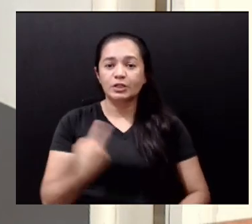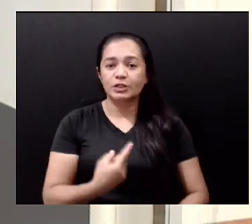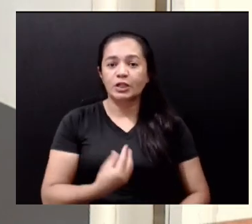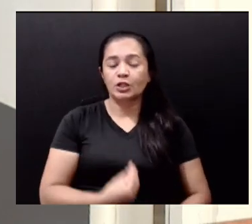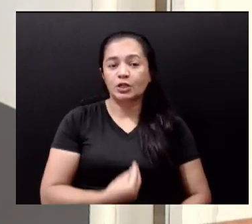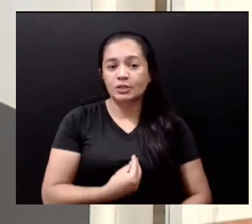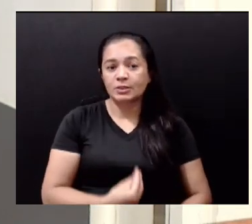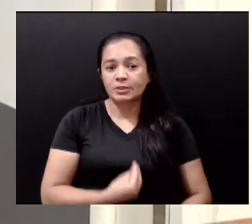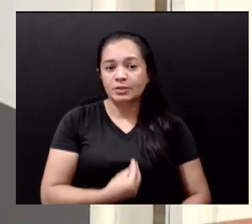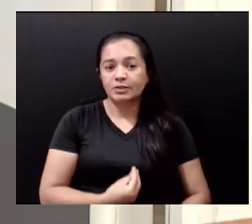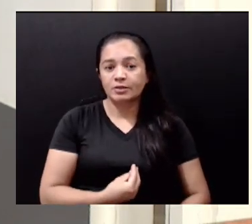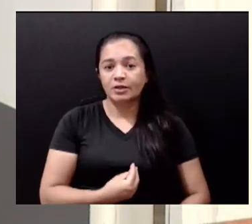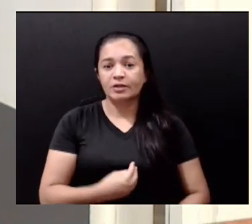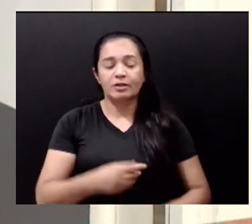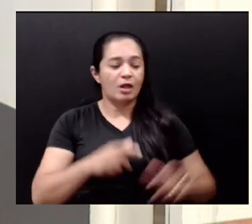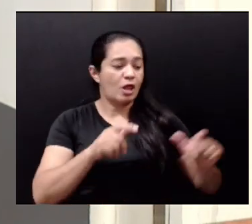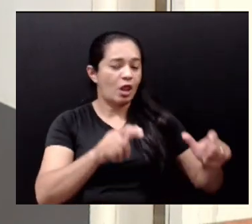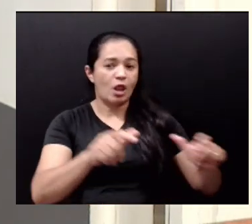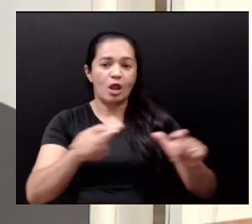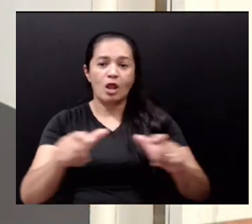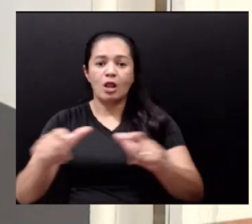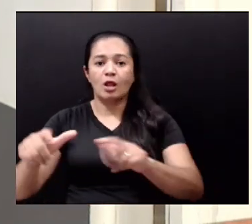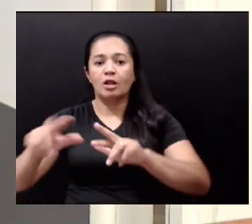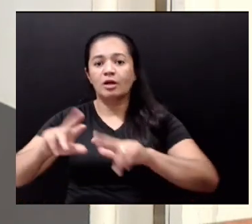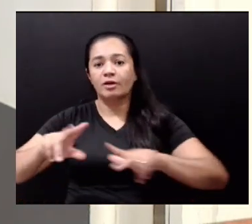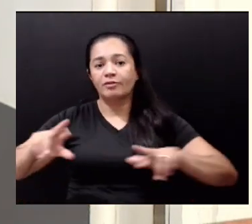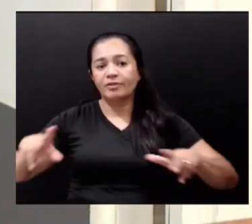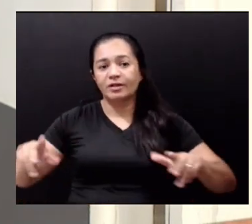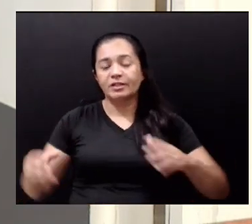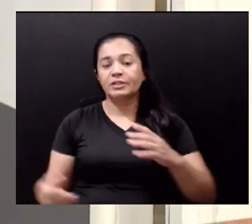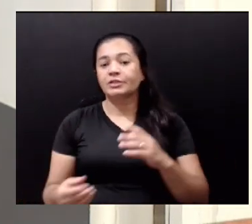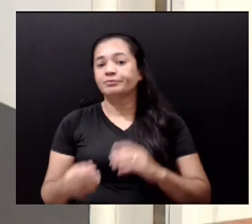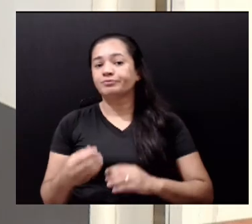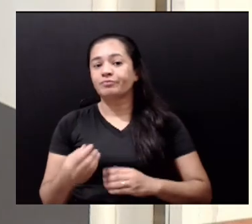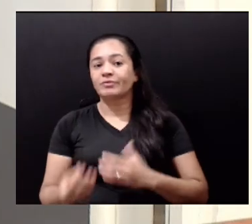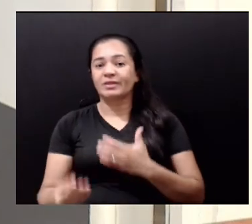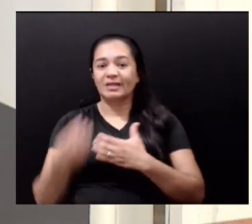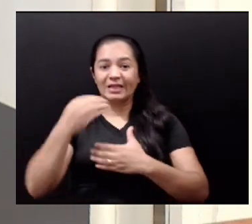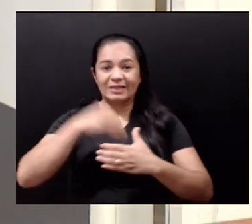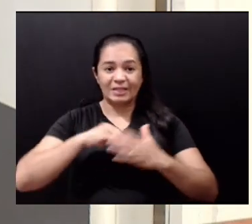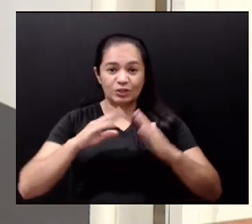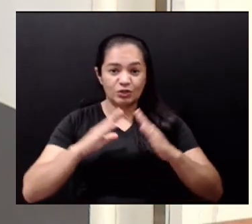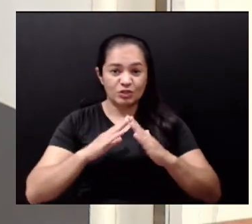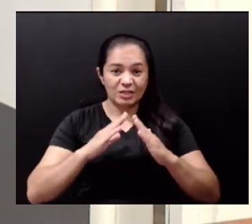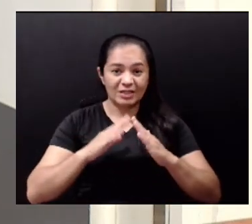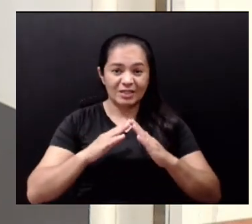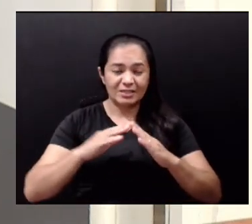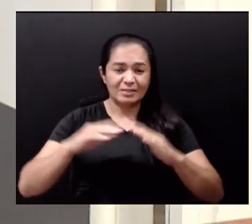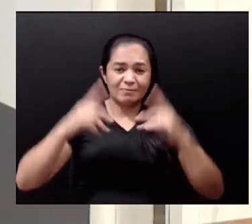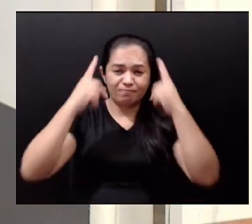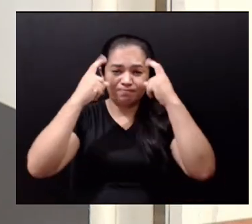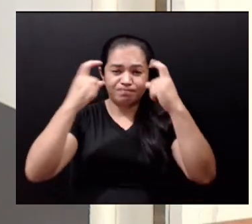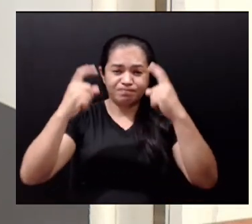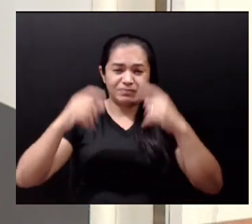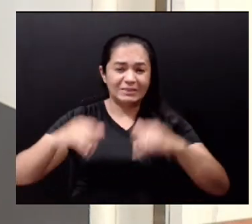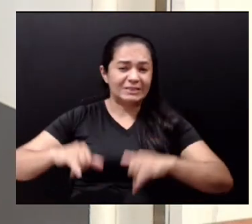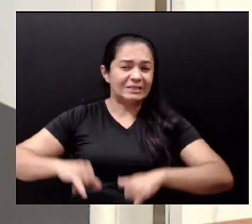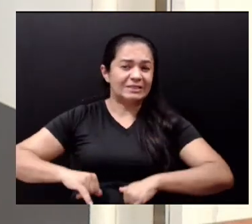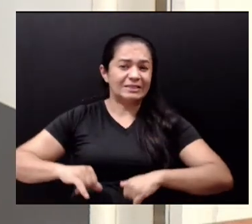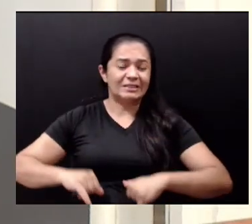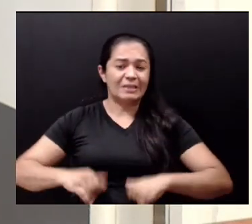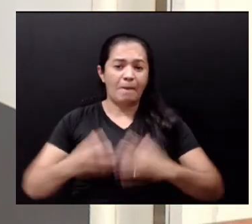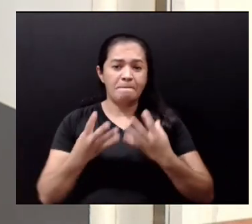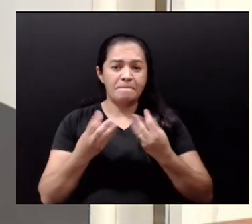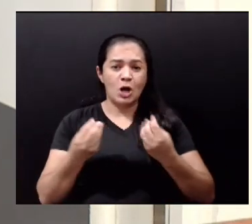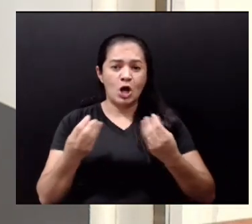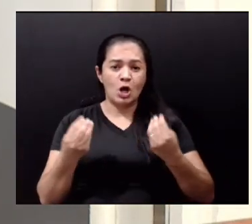diferentes espaços, né? Dentro de casa, onde a gente mais sofre violência, mas também quando estamos em espaços públicos, isso também se repete